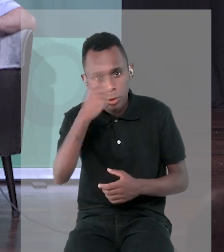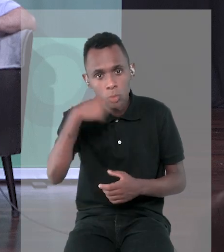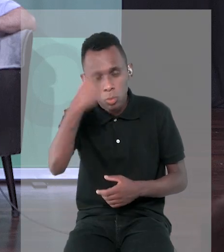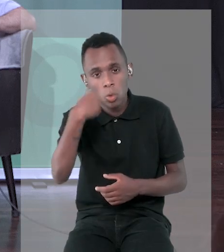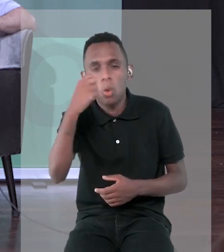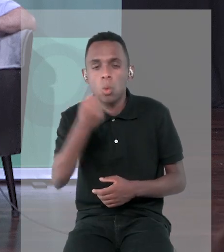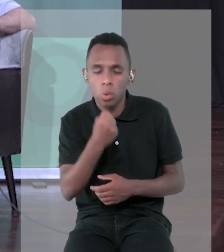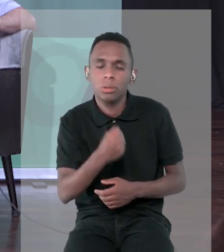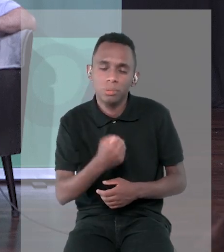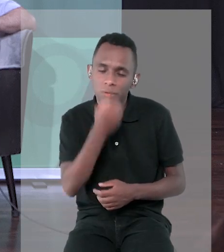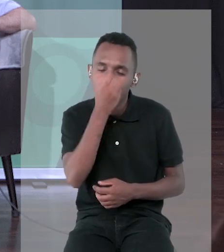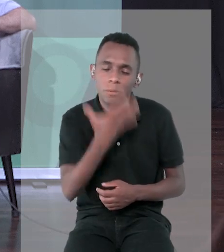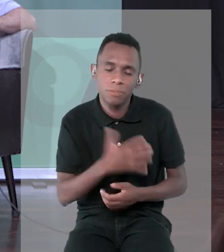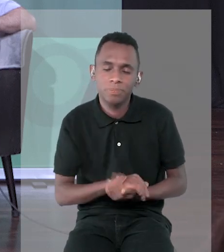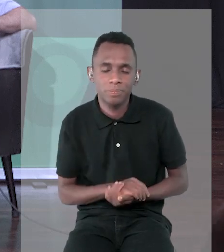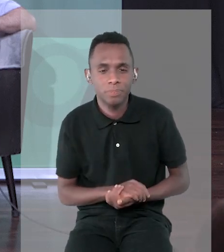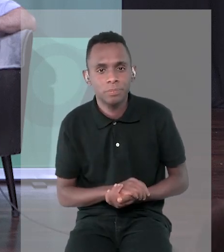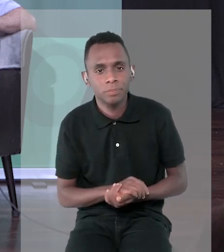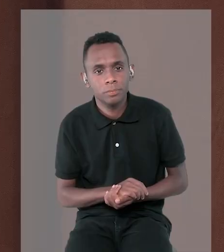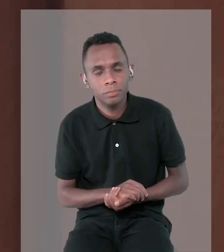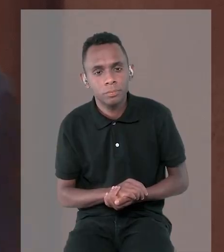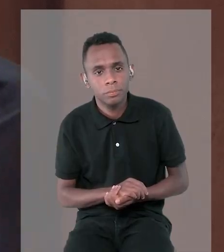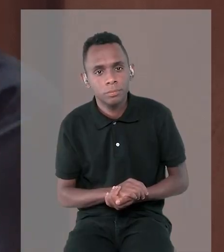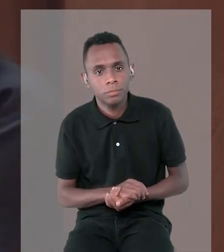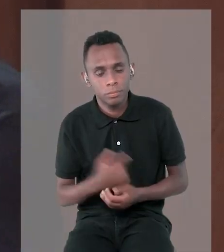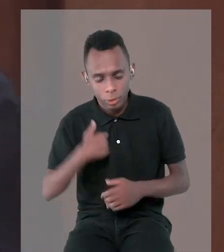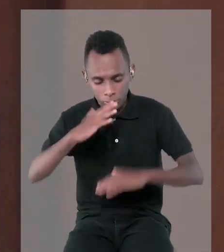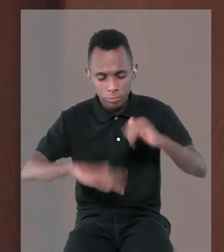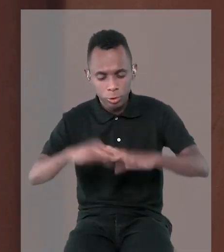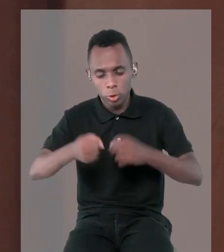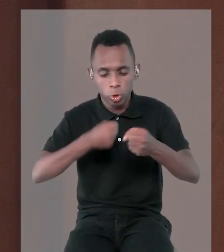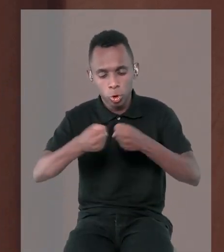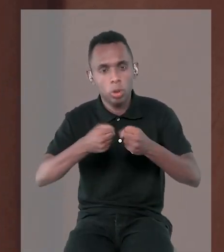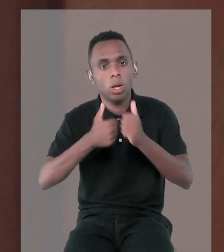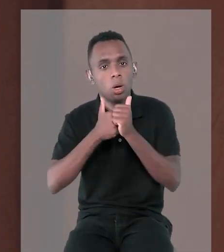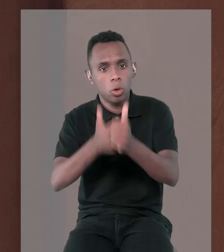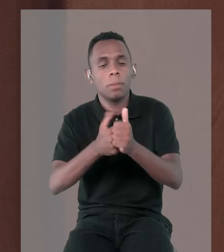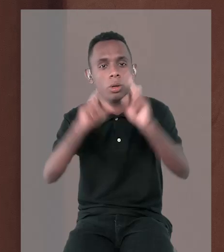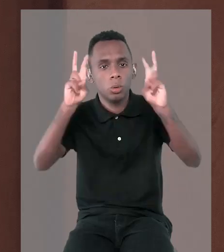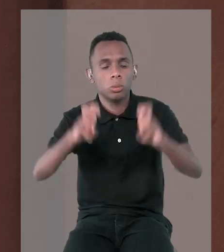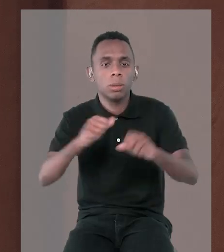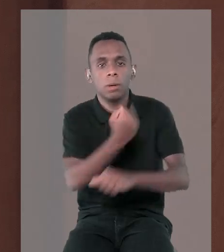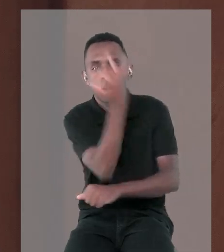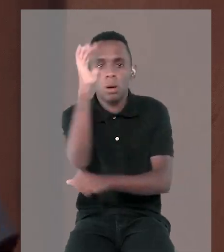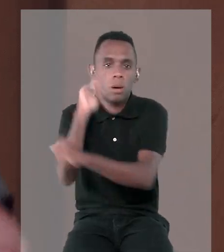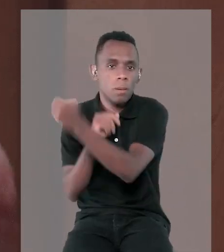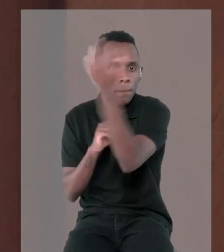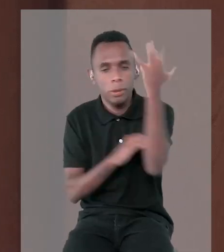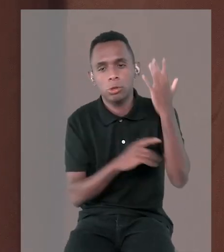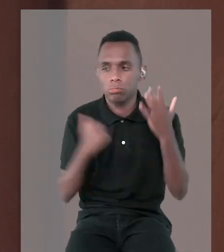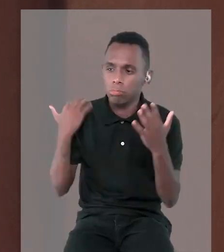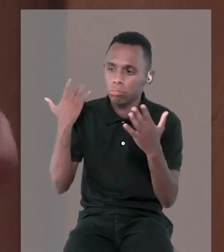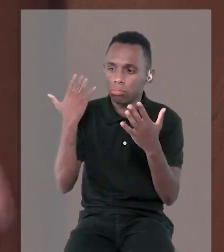para Juliano. Bom, eu sou jornalista, né? Acompanho as questões ambientais há um longo tempo,